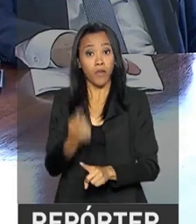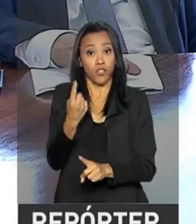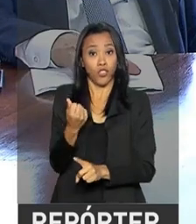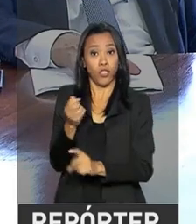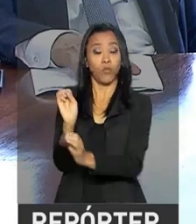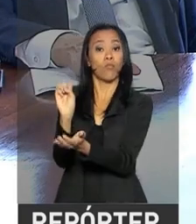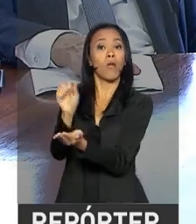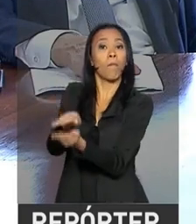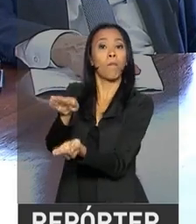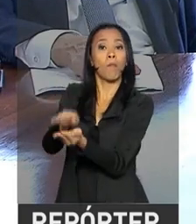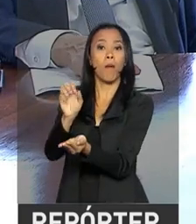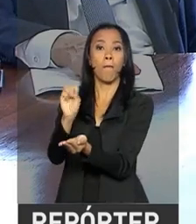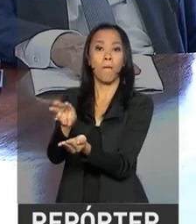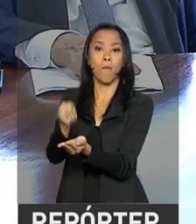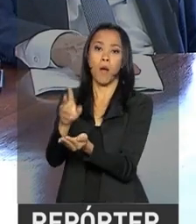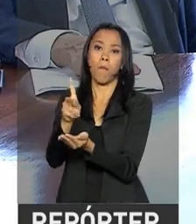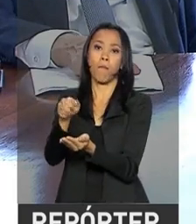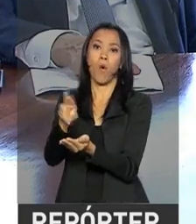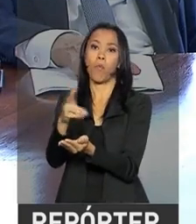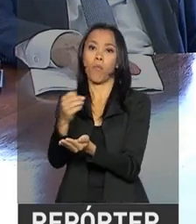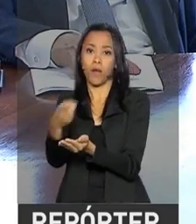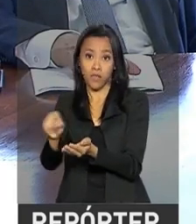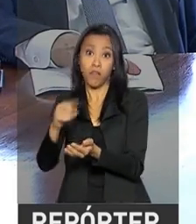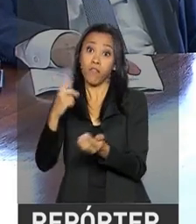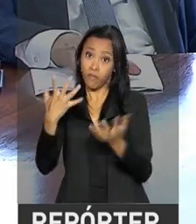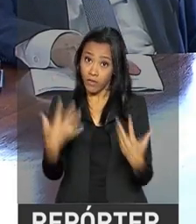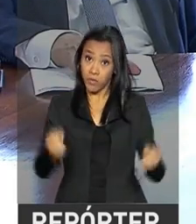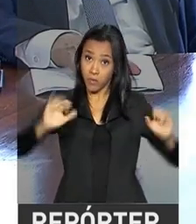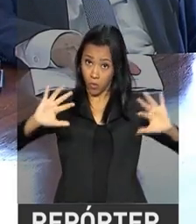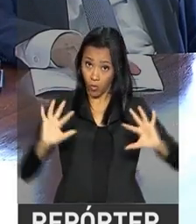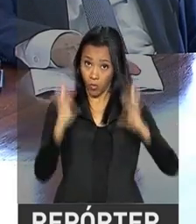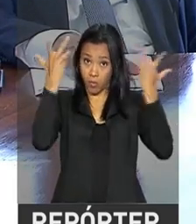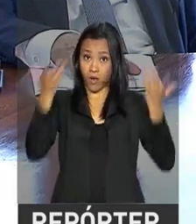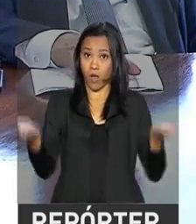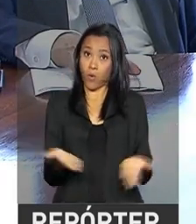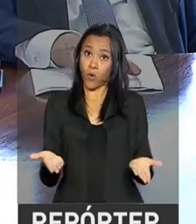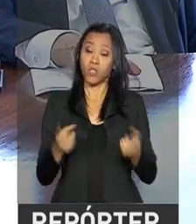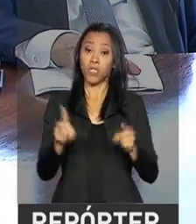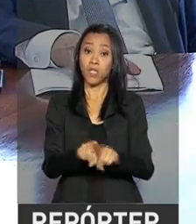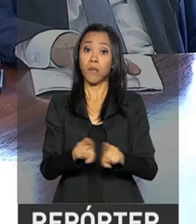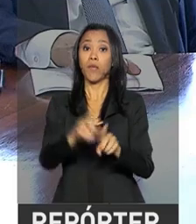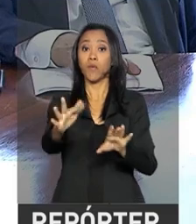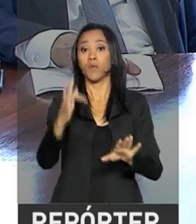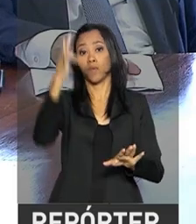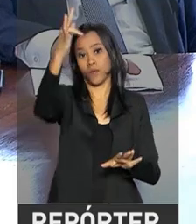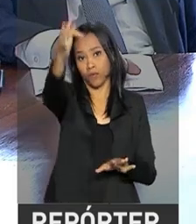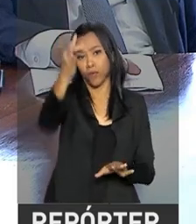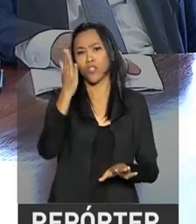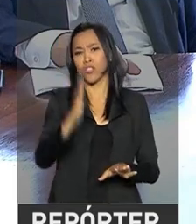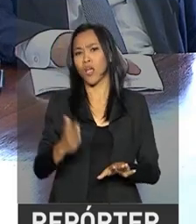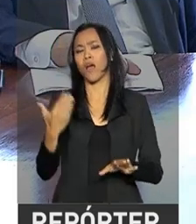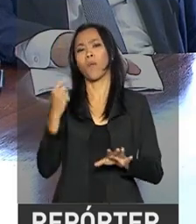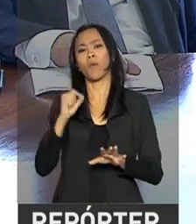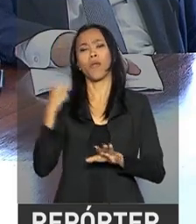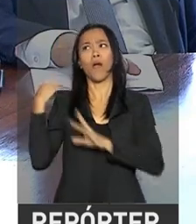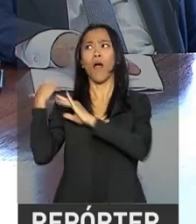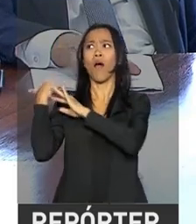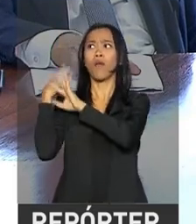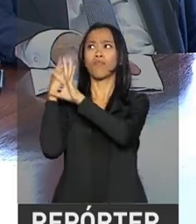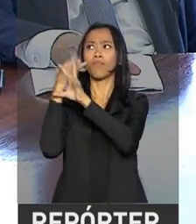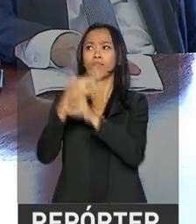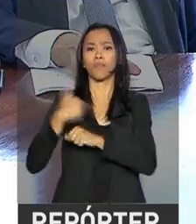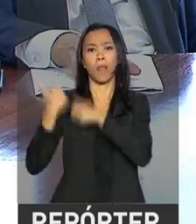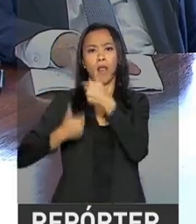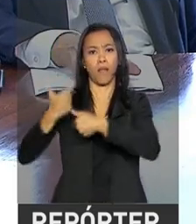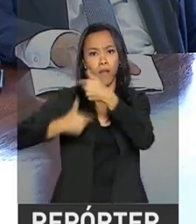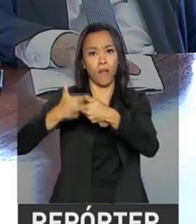comemorar o presente e comemorar aquilo que vamos fazer no futuro ou seja enquadrada naquilo que nós fizemos no passado nós